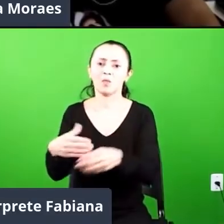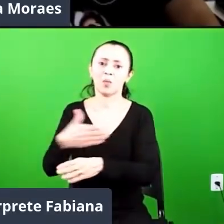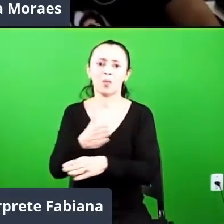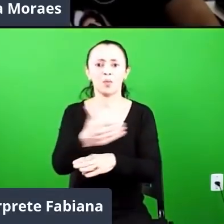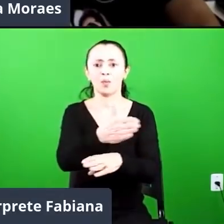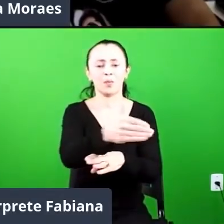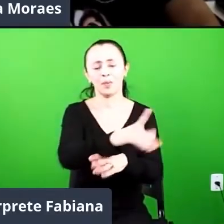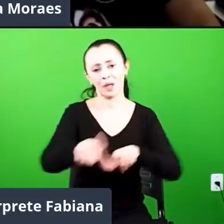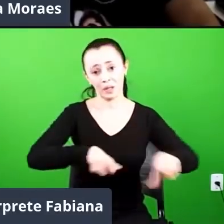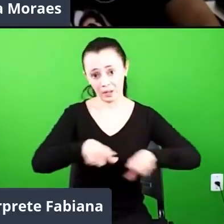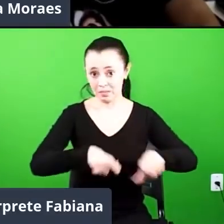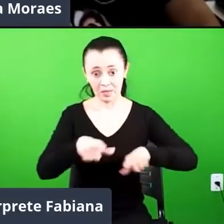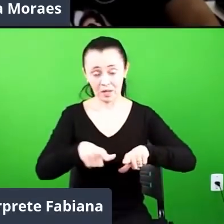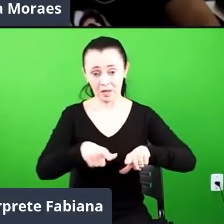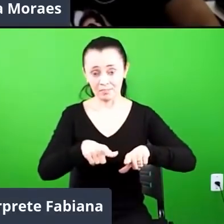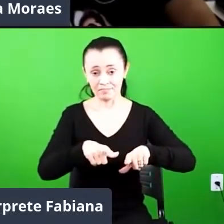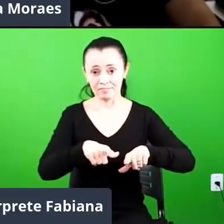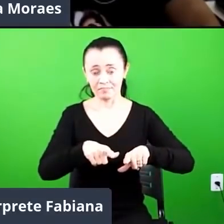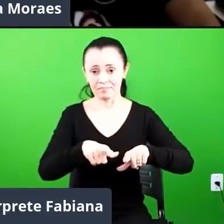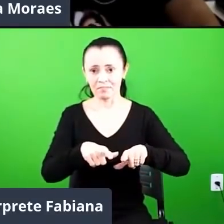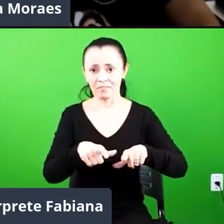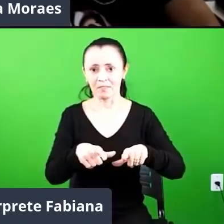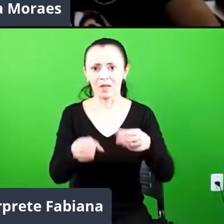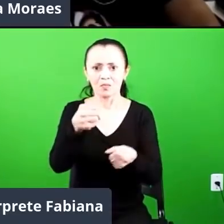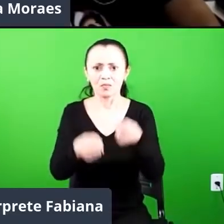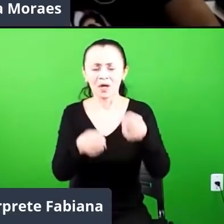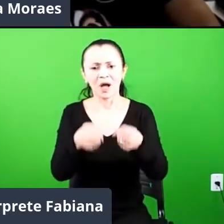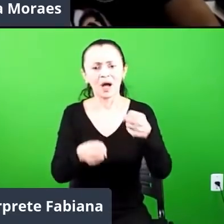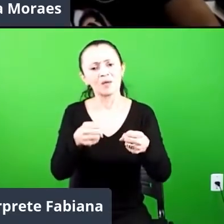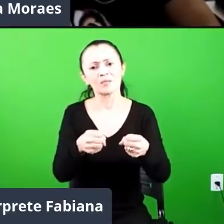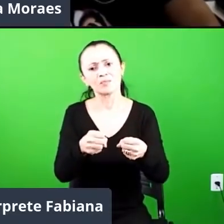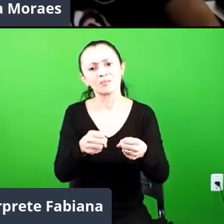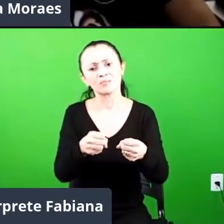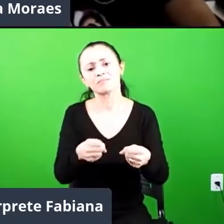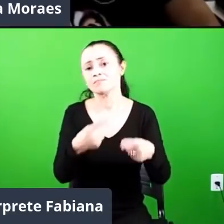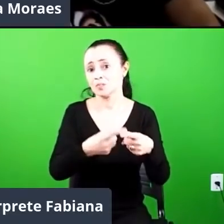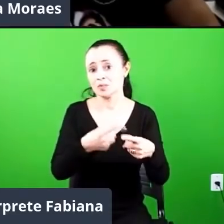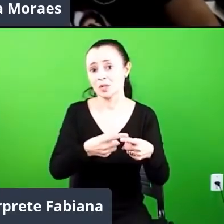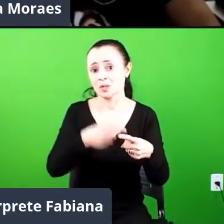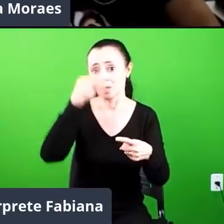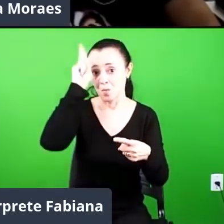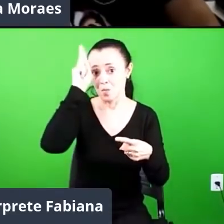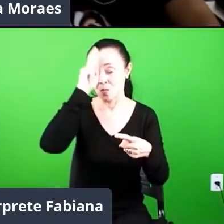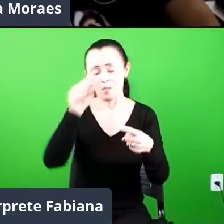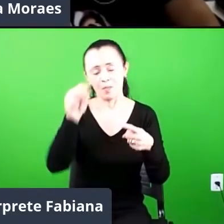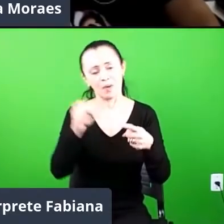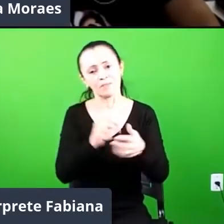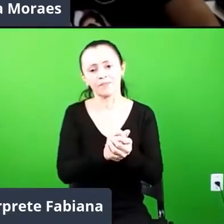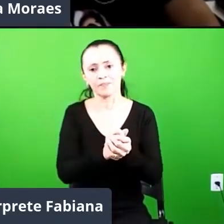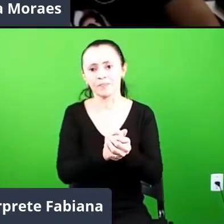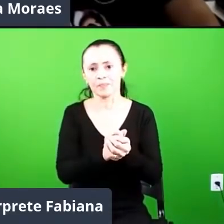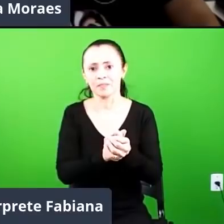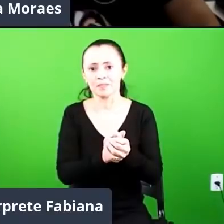Os desgastes do carro é por conta desse motorista, desse Uber. Todo o processo fica retido na